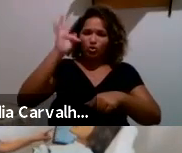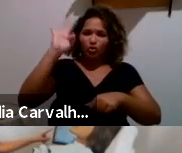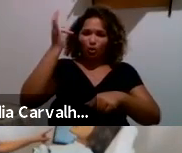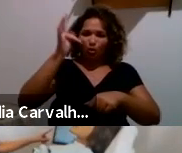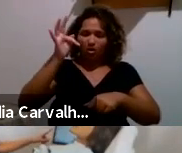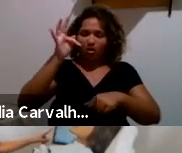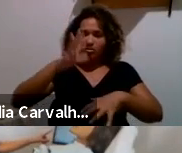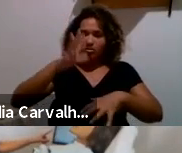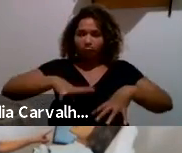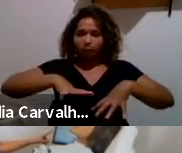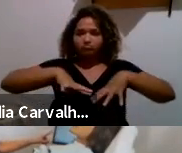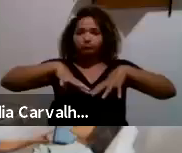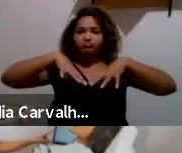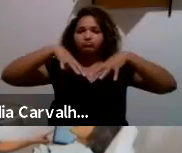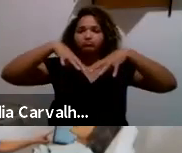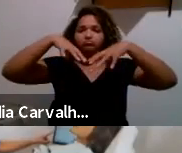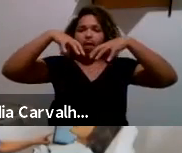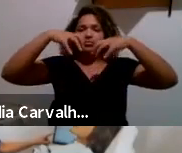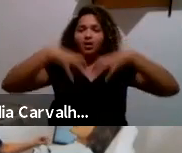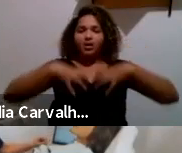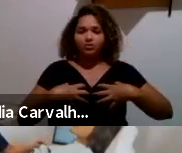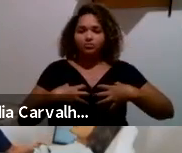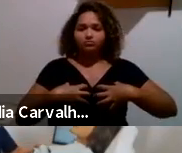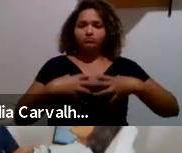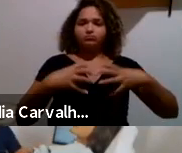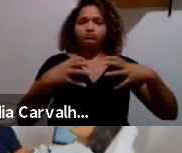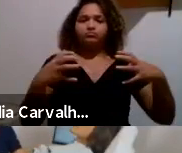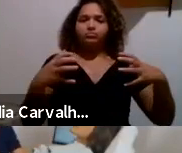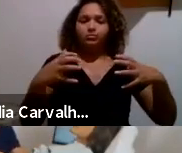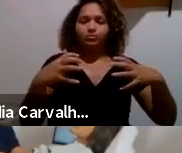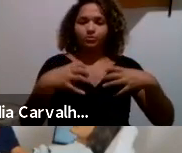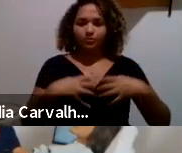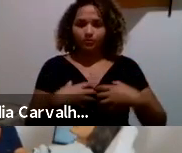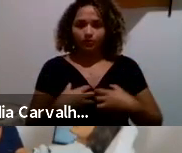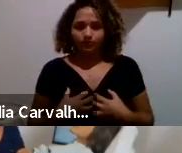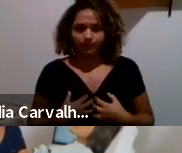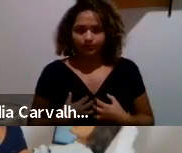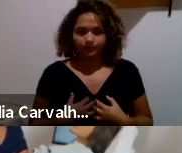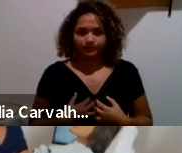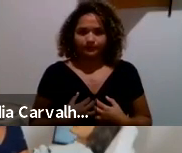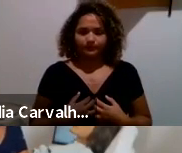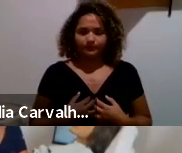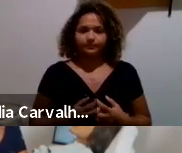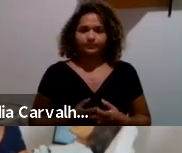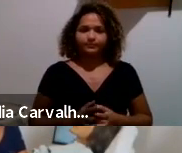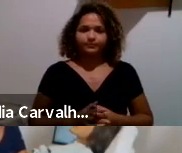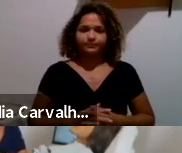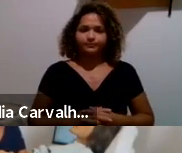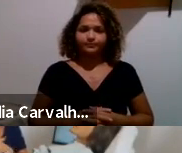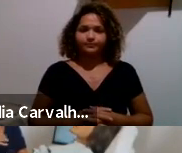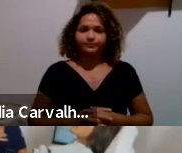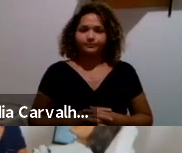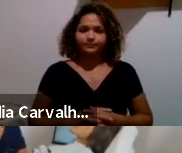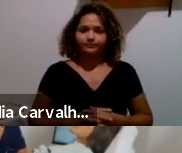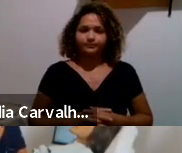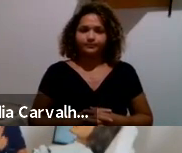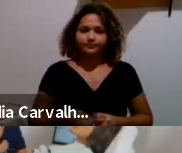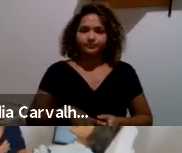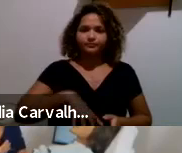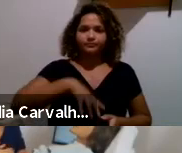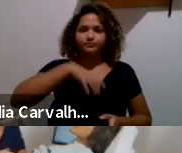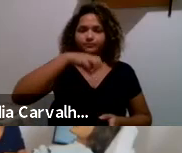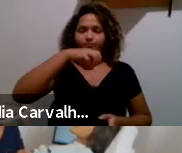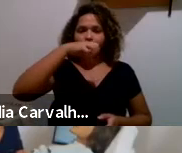né? Todas as vezes que ela tiver, e você tiver contração, você respira